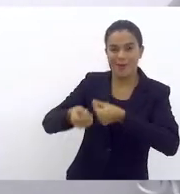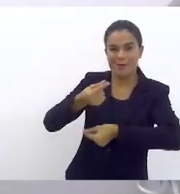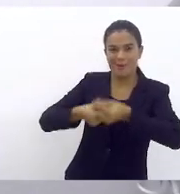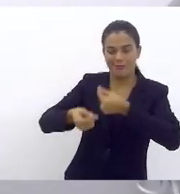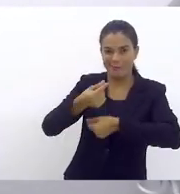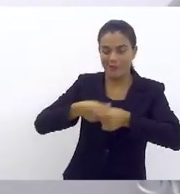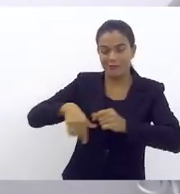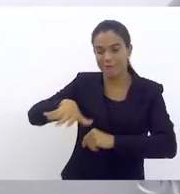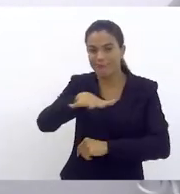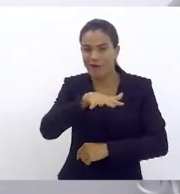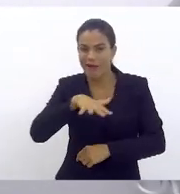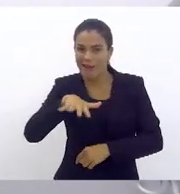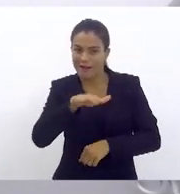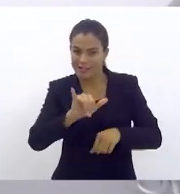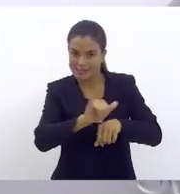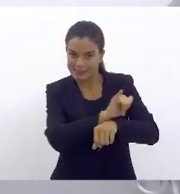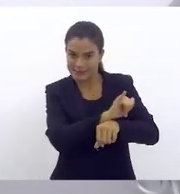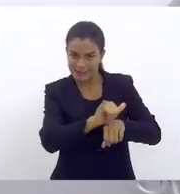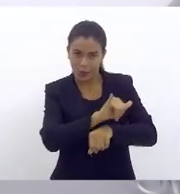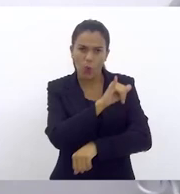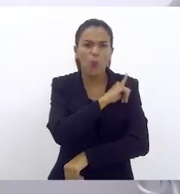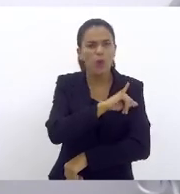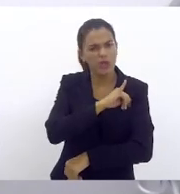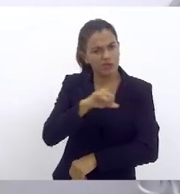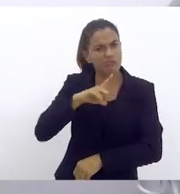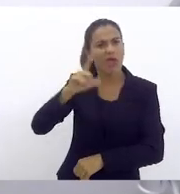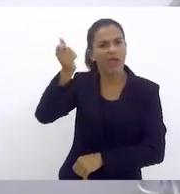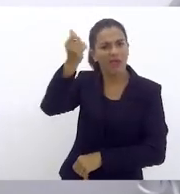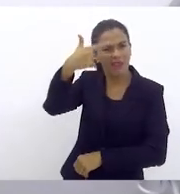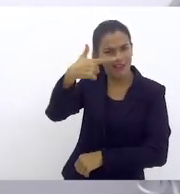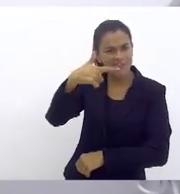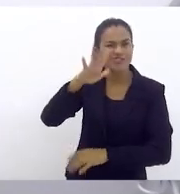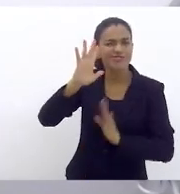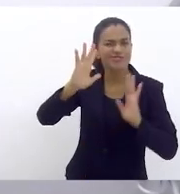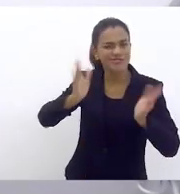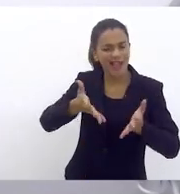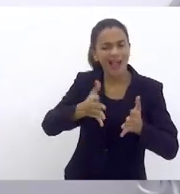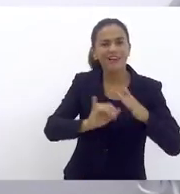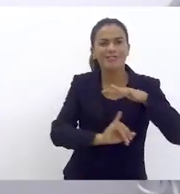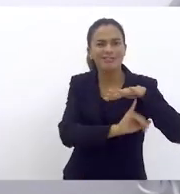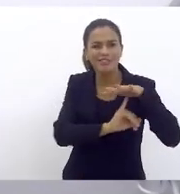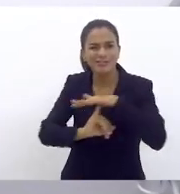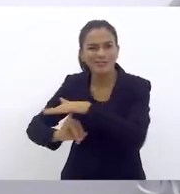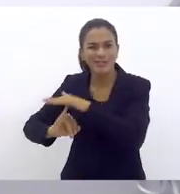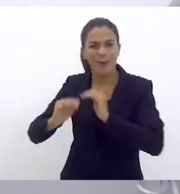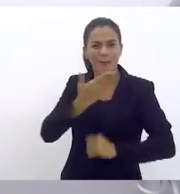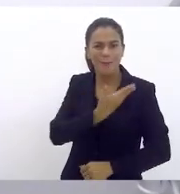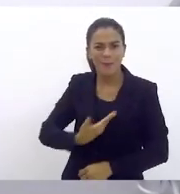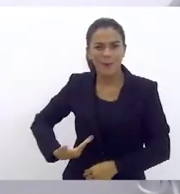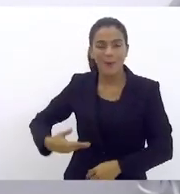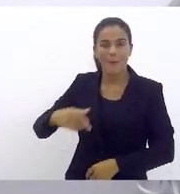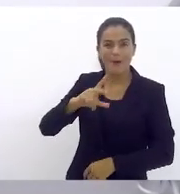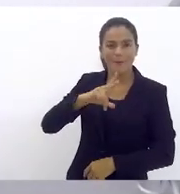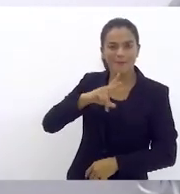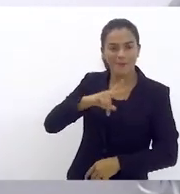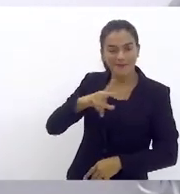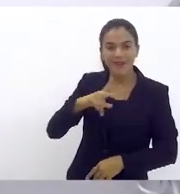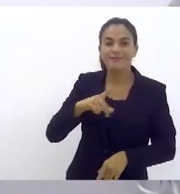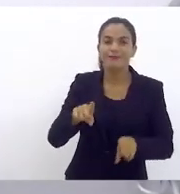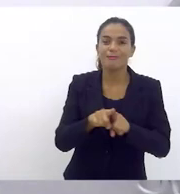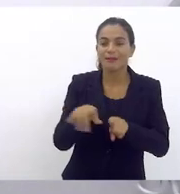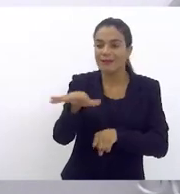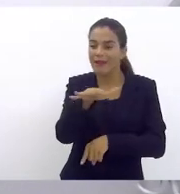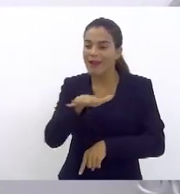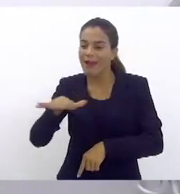numa área que a estratégia que o Rio de Janeiro já tem vocação né já tem instituições públicas e privadas de ponta né tanto